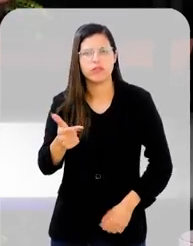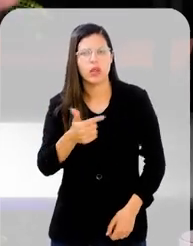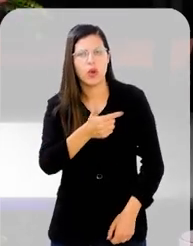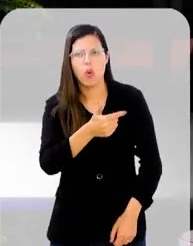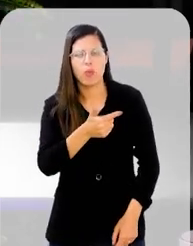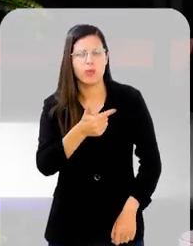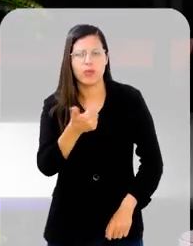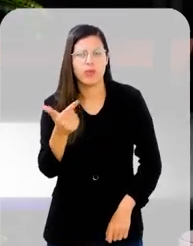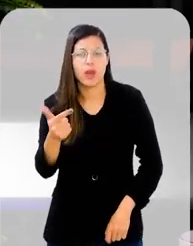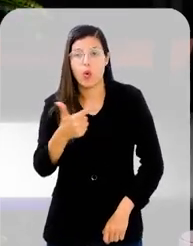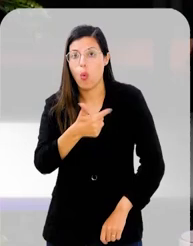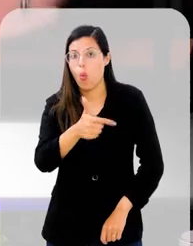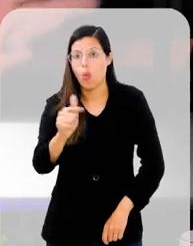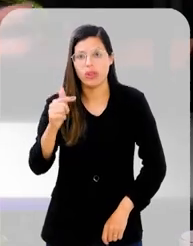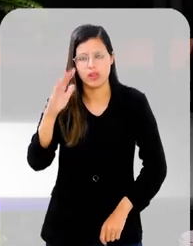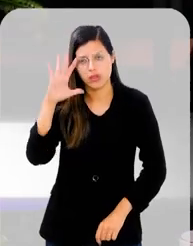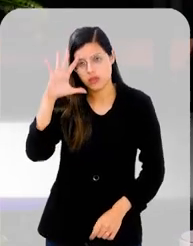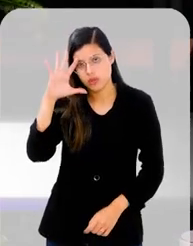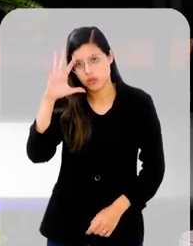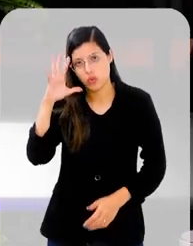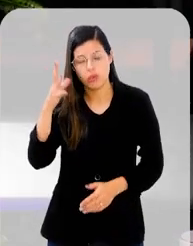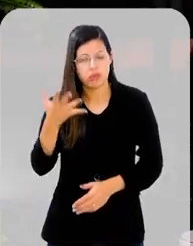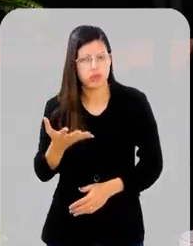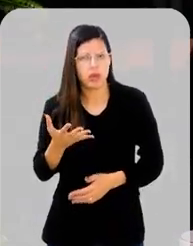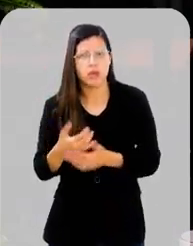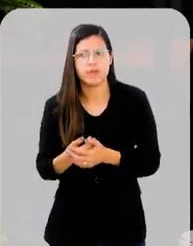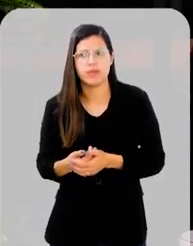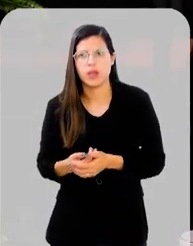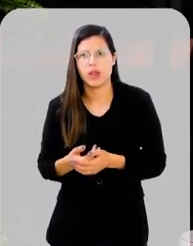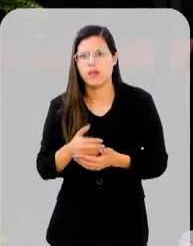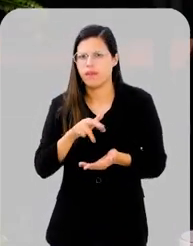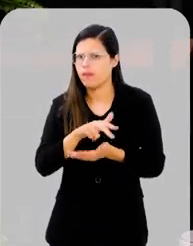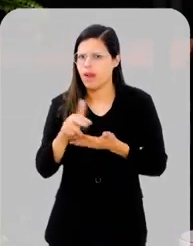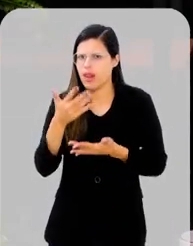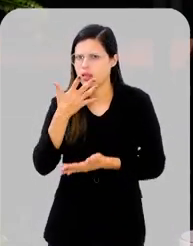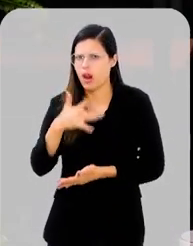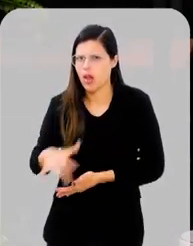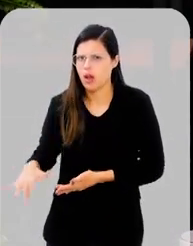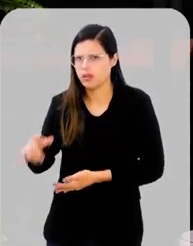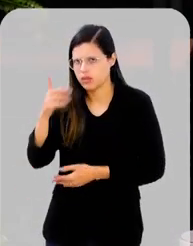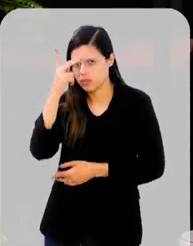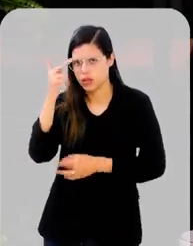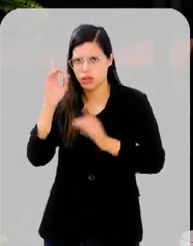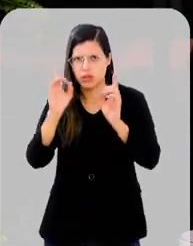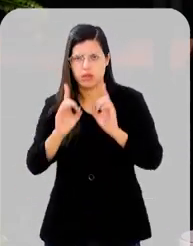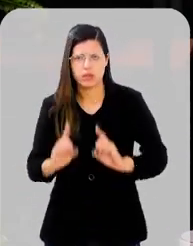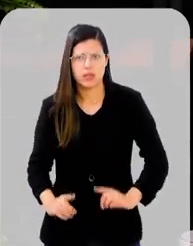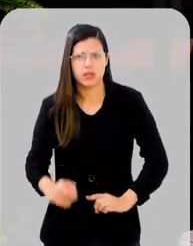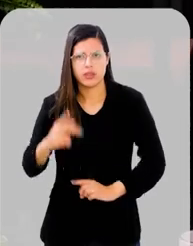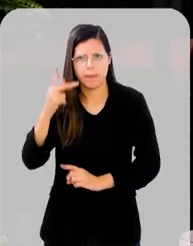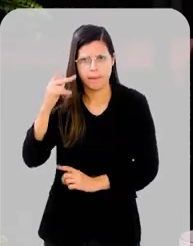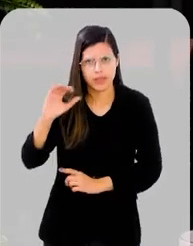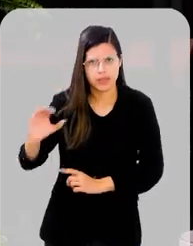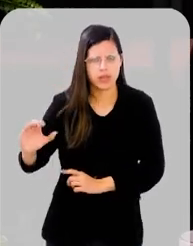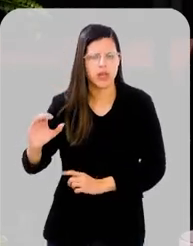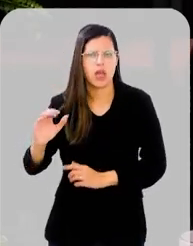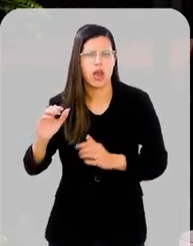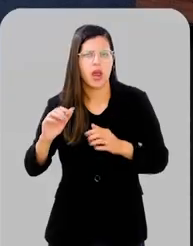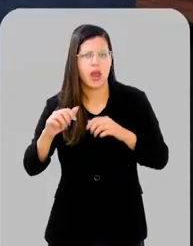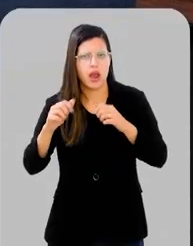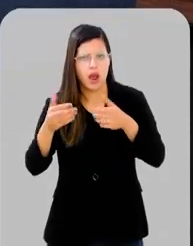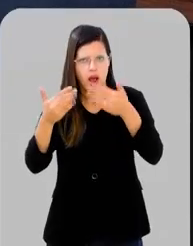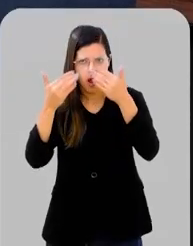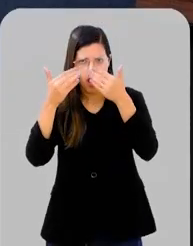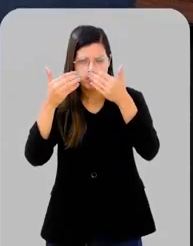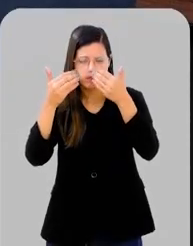opção quer dizer joga você e aí a criança muitas crianças né com pessoas com deficiência paralisia cerebral